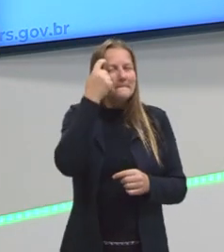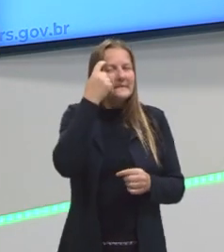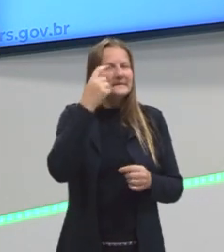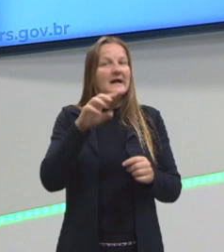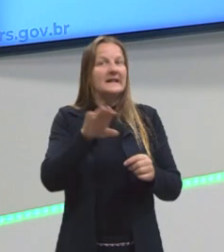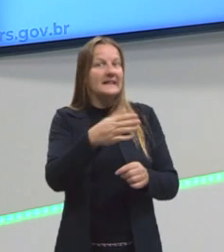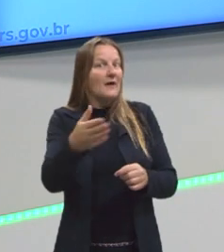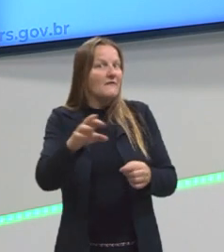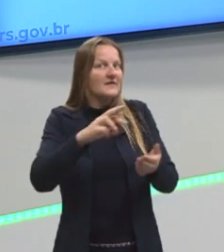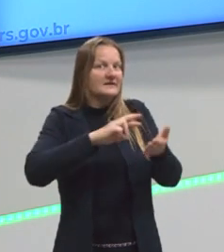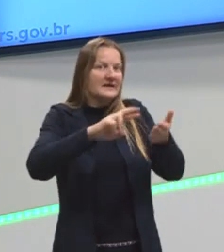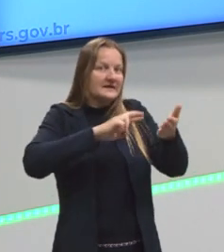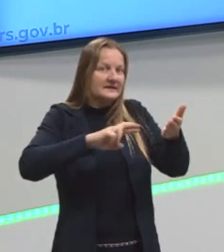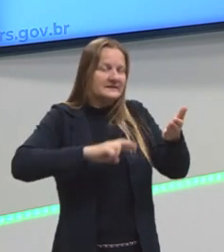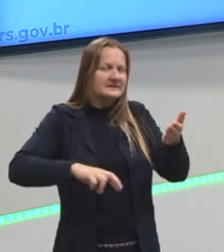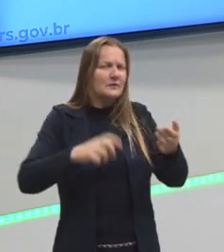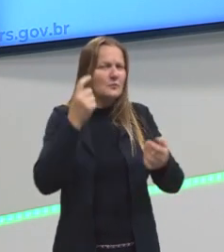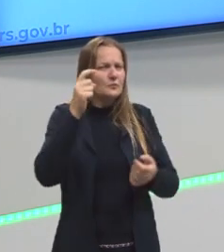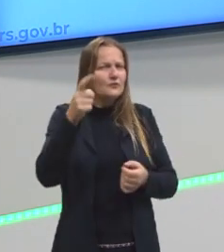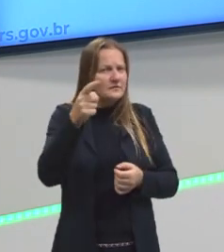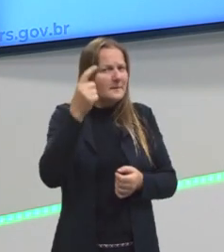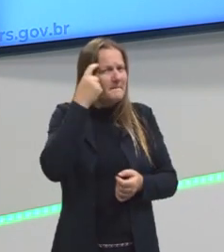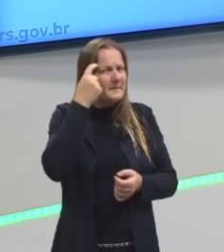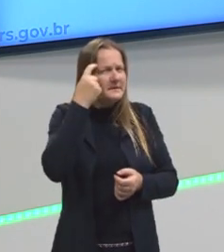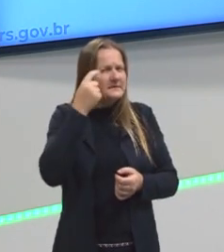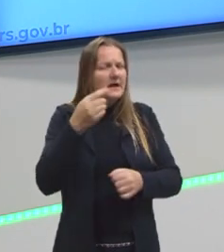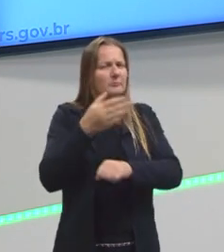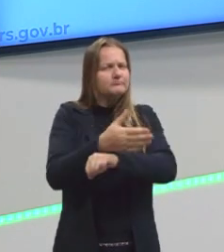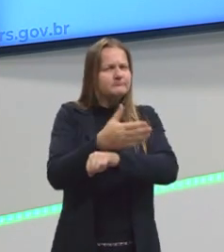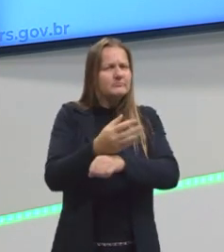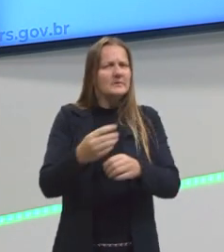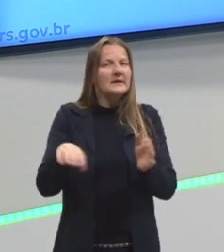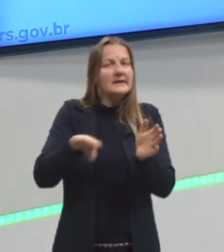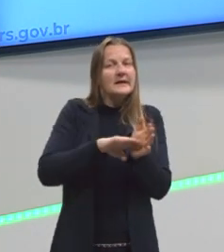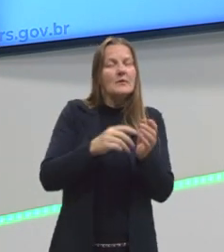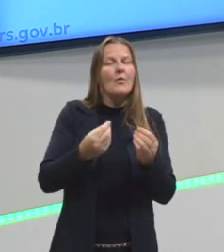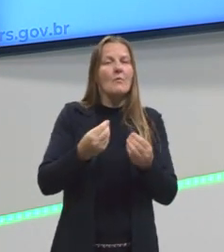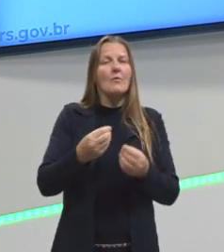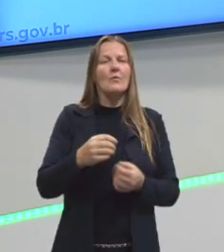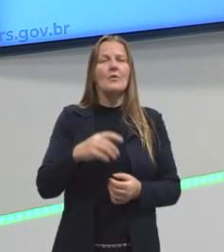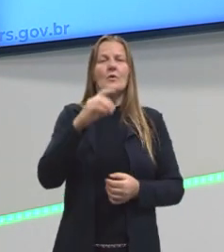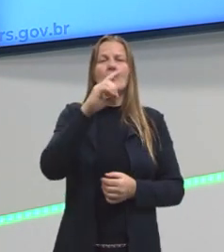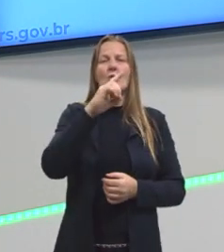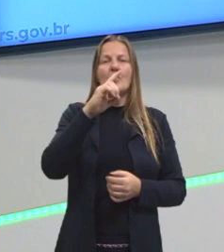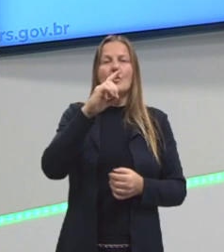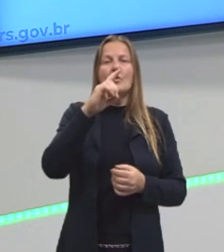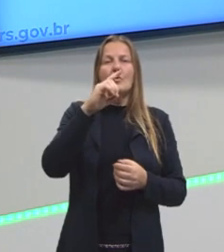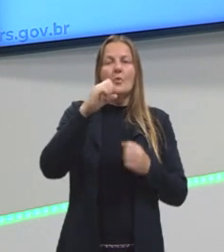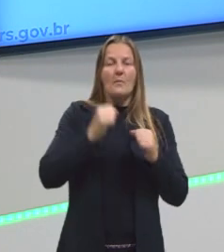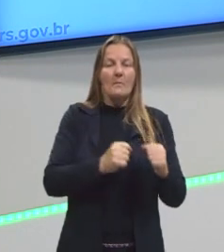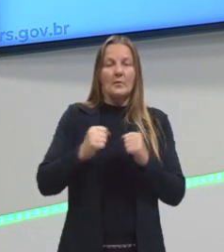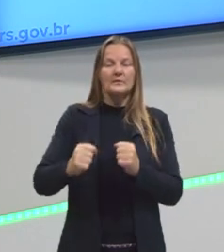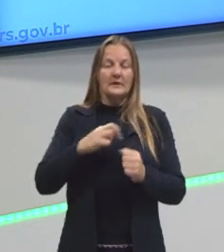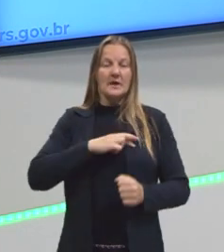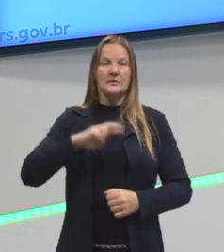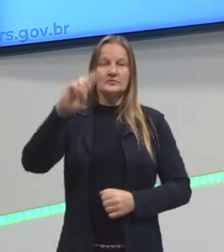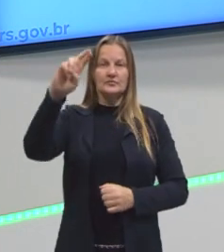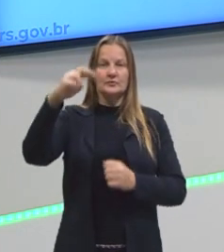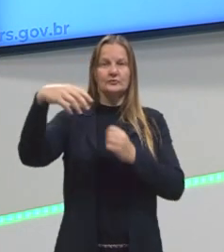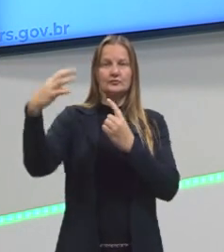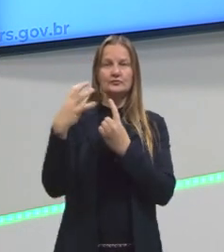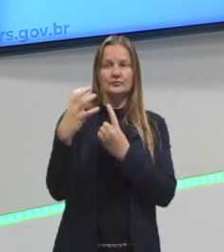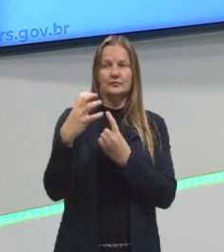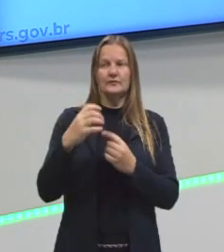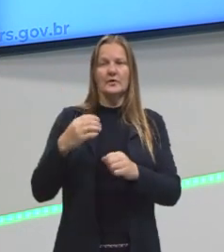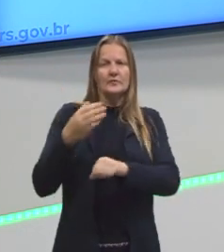redação mas é importante você ter bem presente isso né até que ponto o poder religioso deve